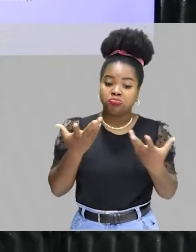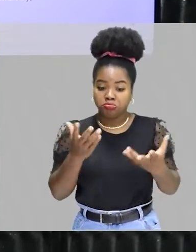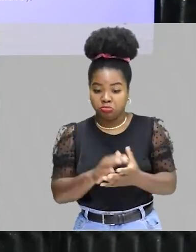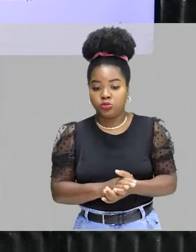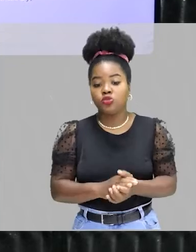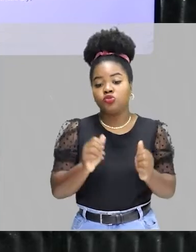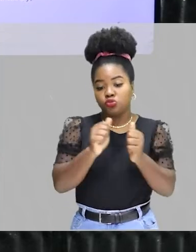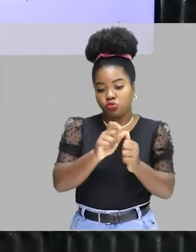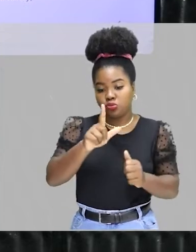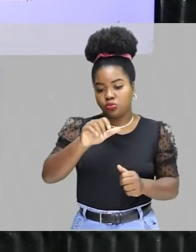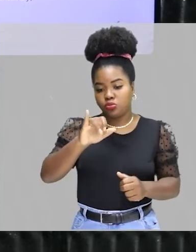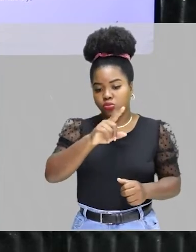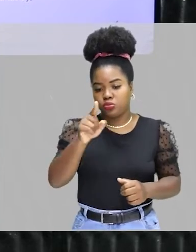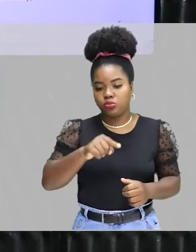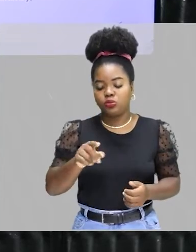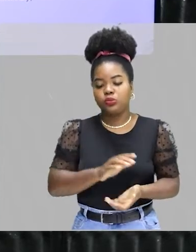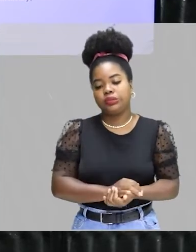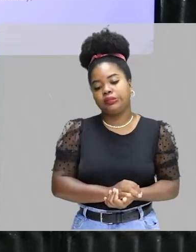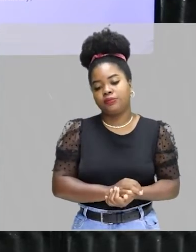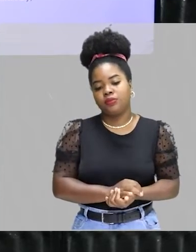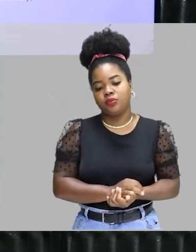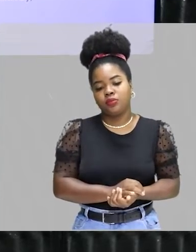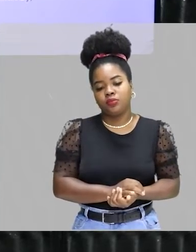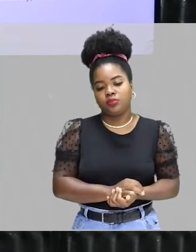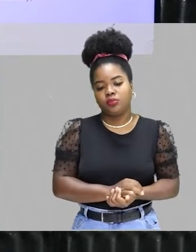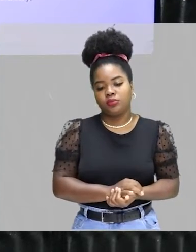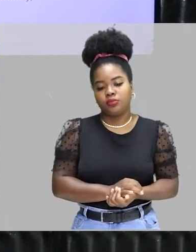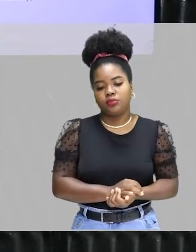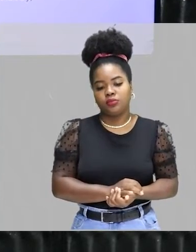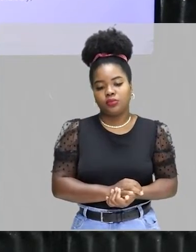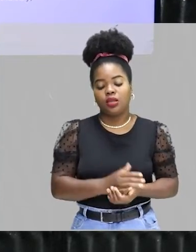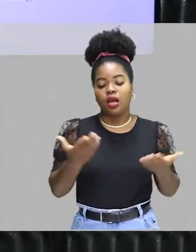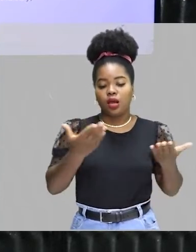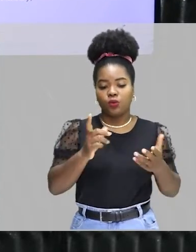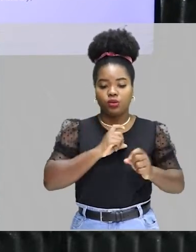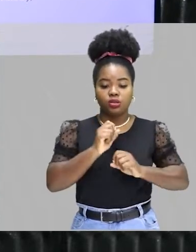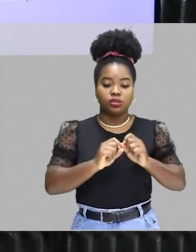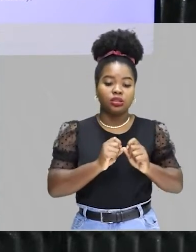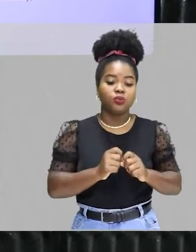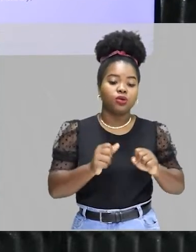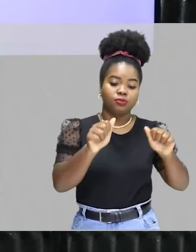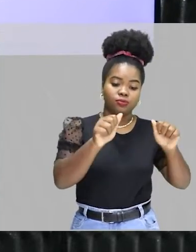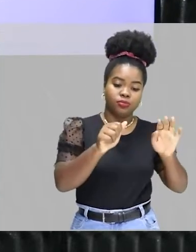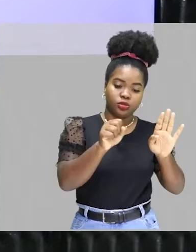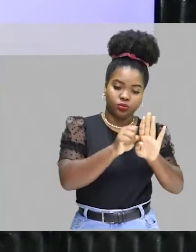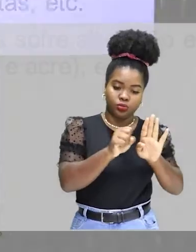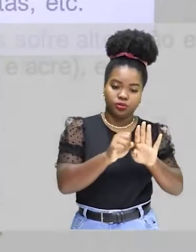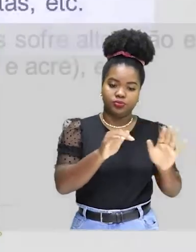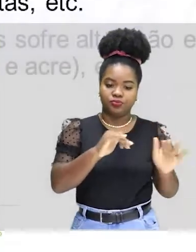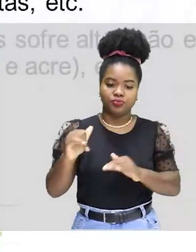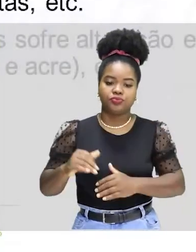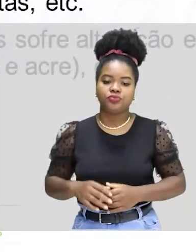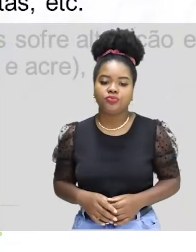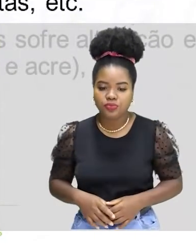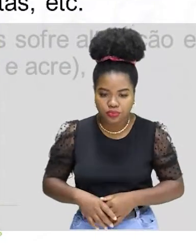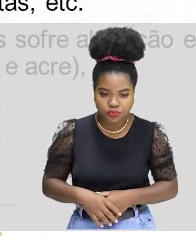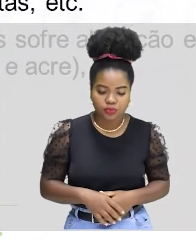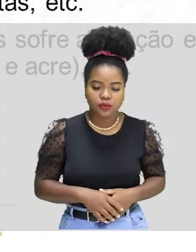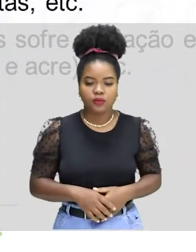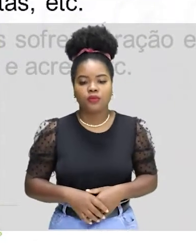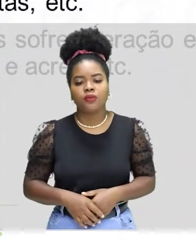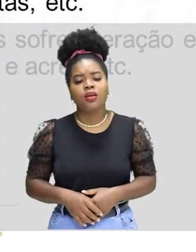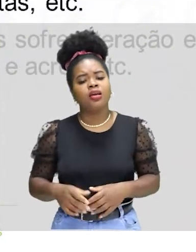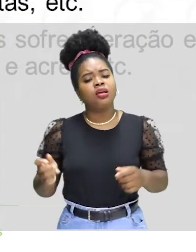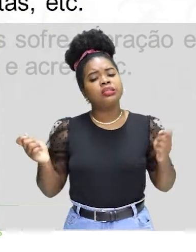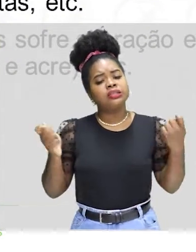tenho o verbo. Mas quando eu digo que o jantar estava bom, aí eu tenho um substantivo, derivação imprópria, tá bom? Bom, eu